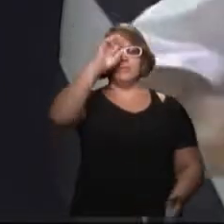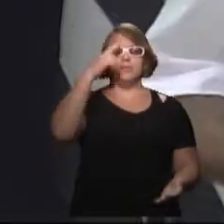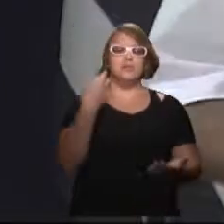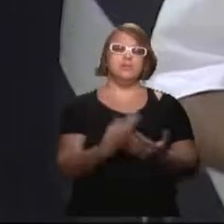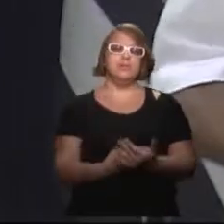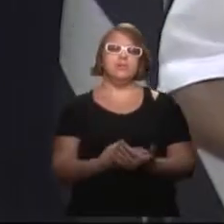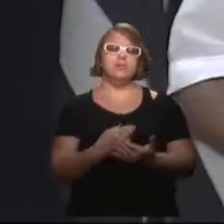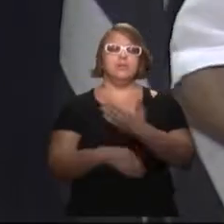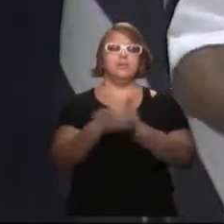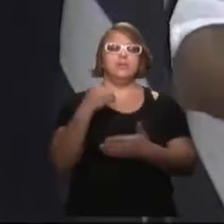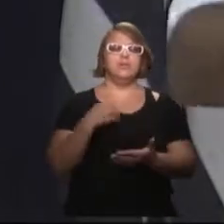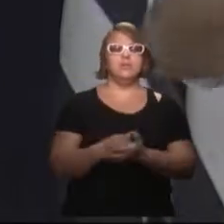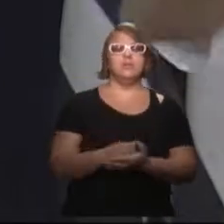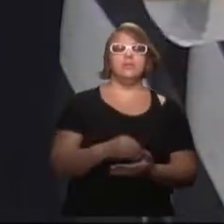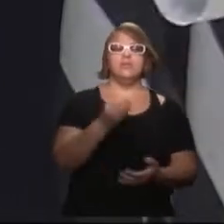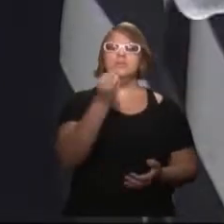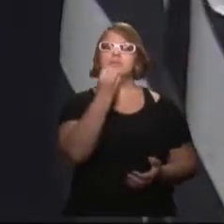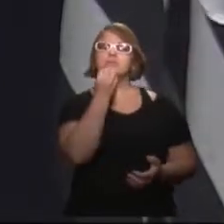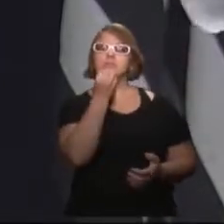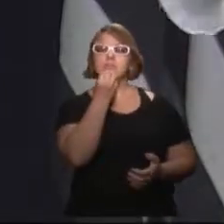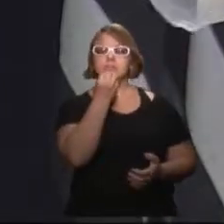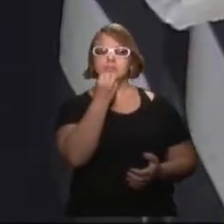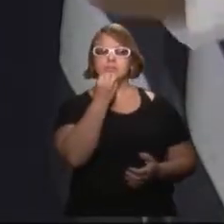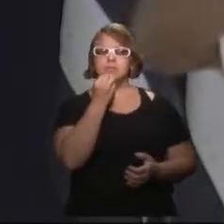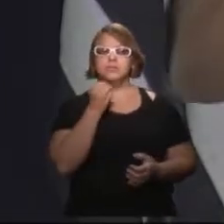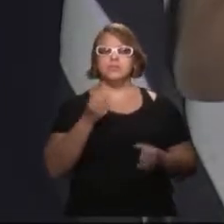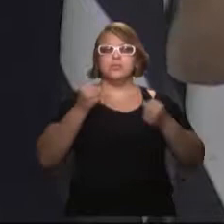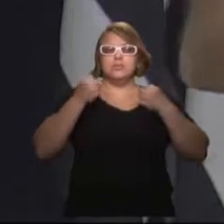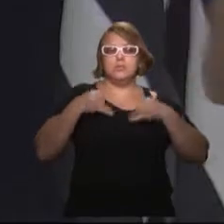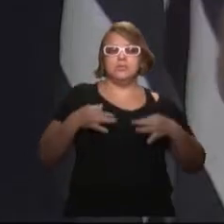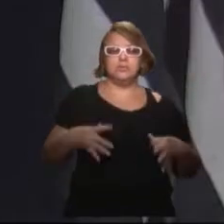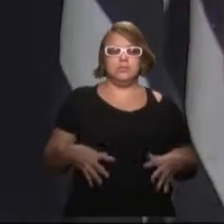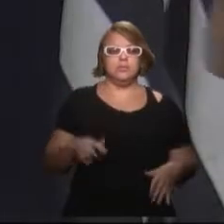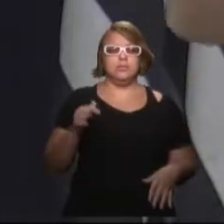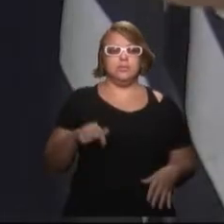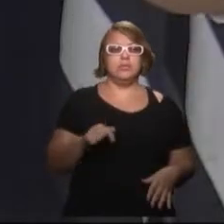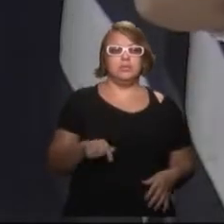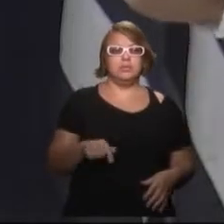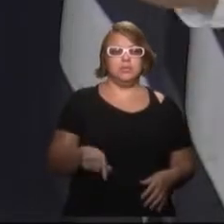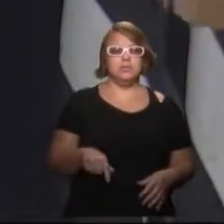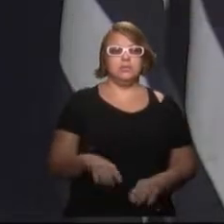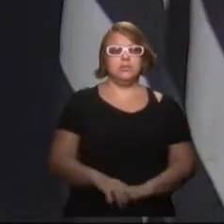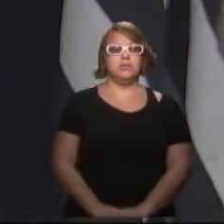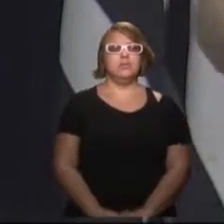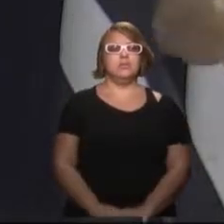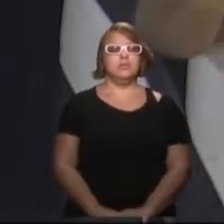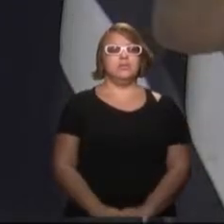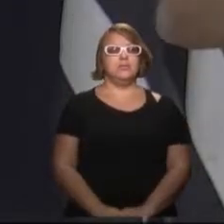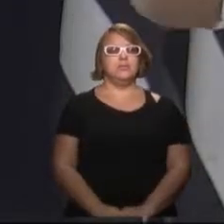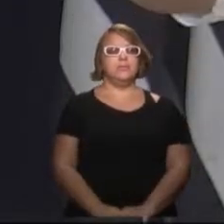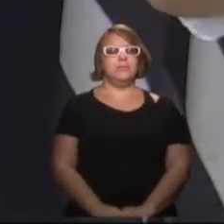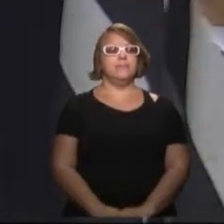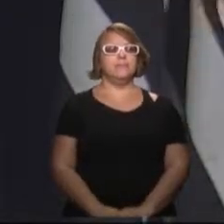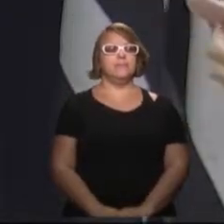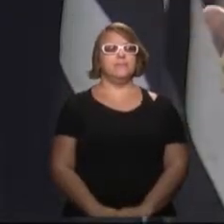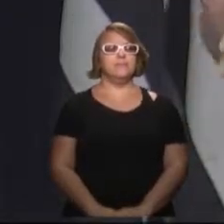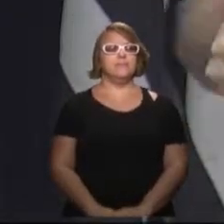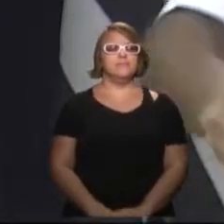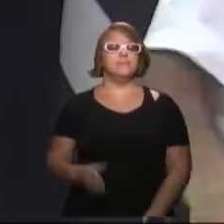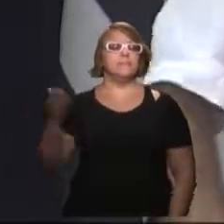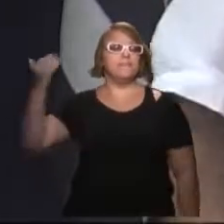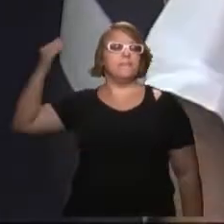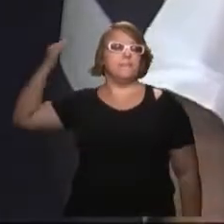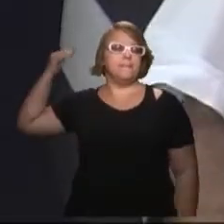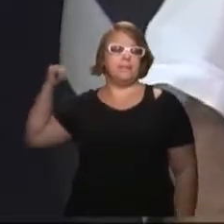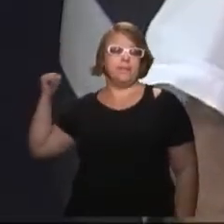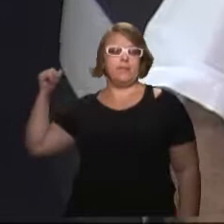opiniões colocadas aqui, repito, vereador Douglas Carbone, no mandato passado, ex-prefeito, já, por pressão da Câmara, já colocava nos editais,